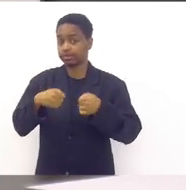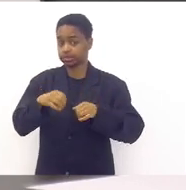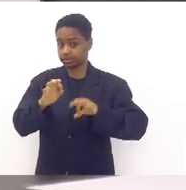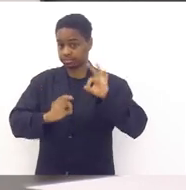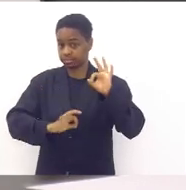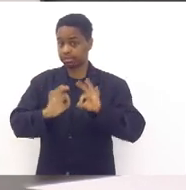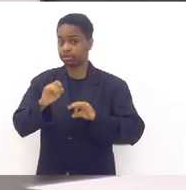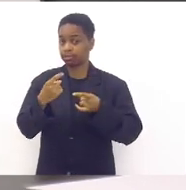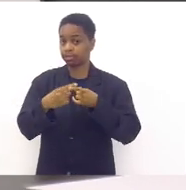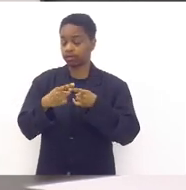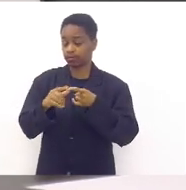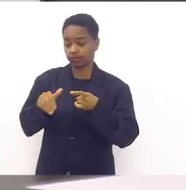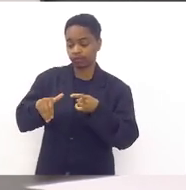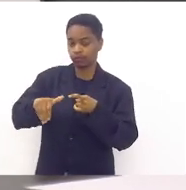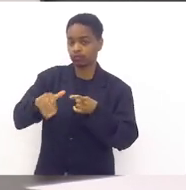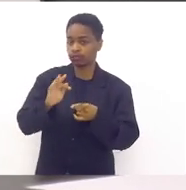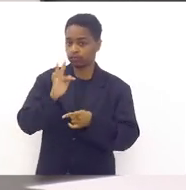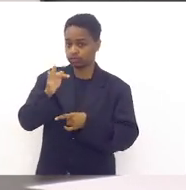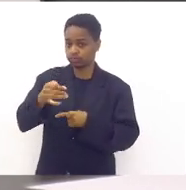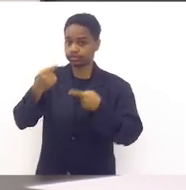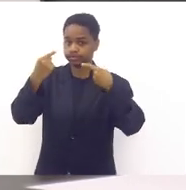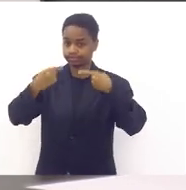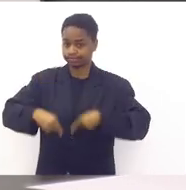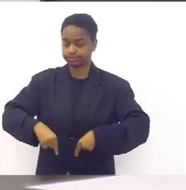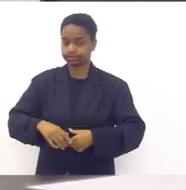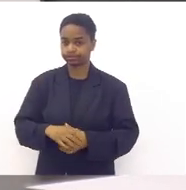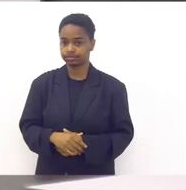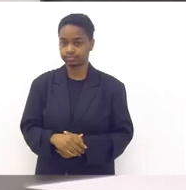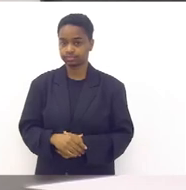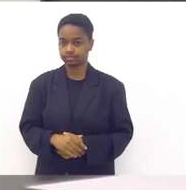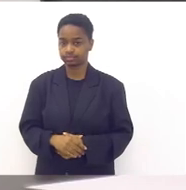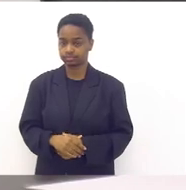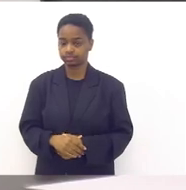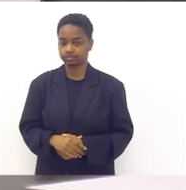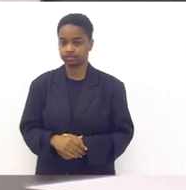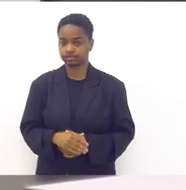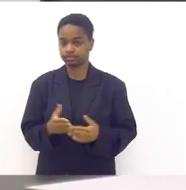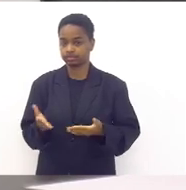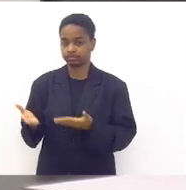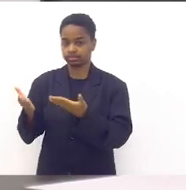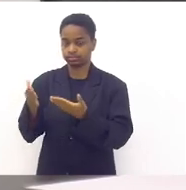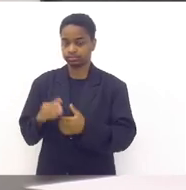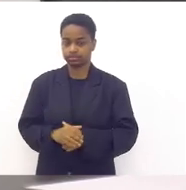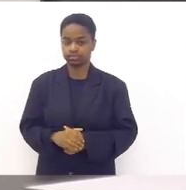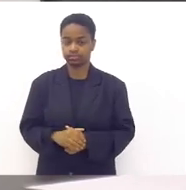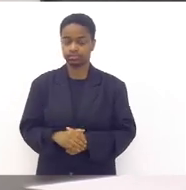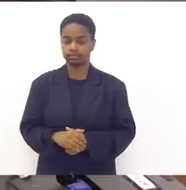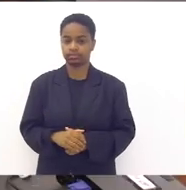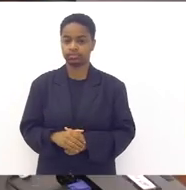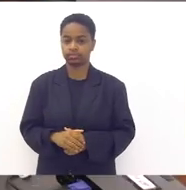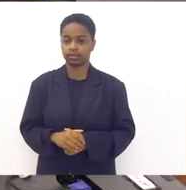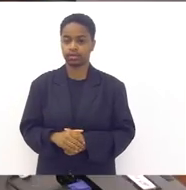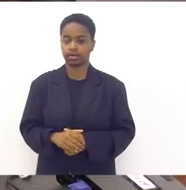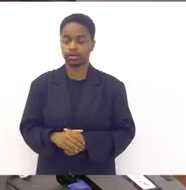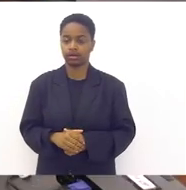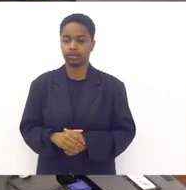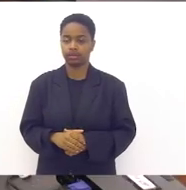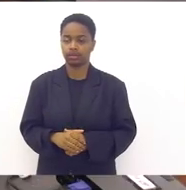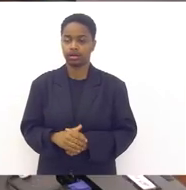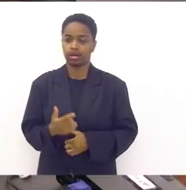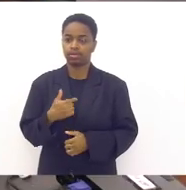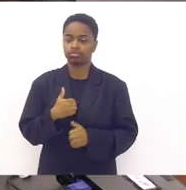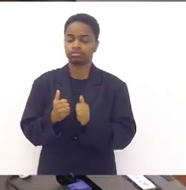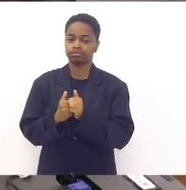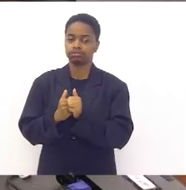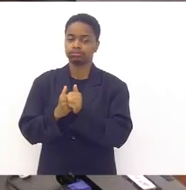anos desafiadores por aí. Deputado Luiz Paulo. Presidente, eu tenho, na mesma linha